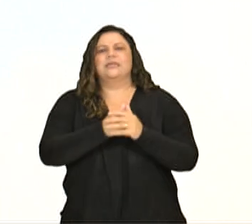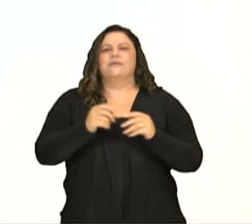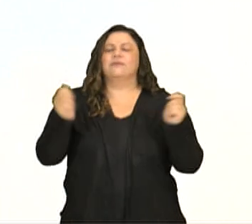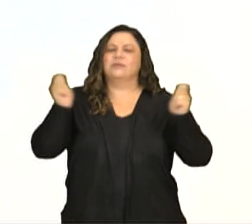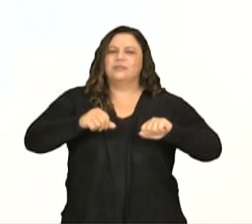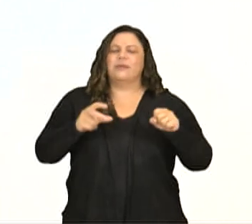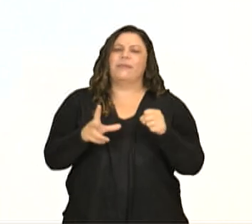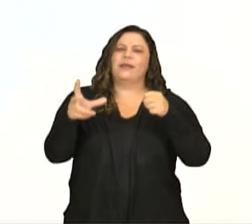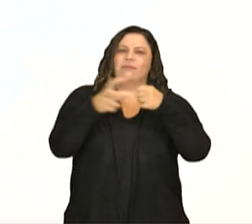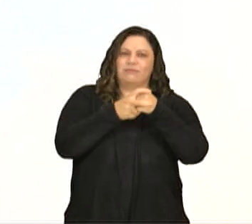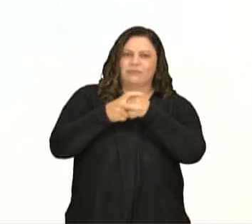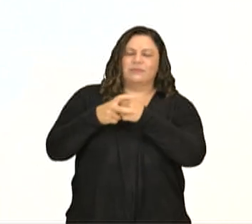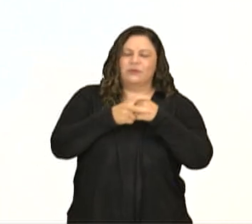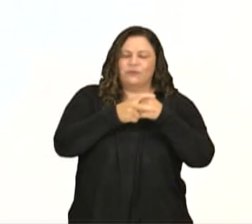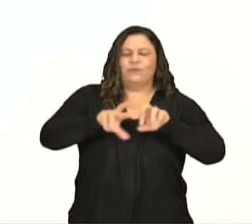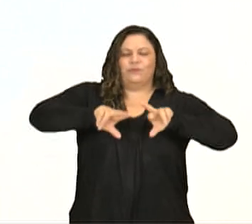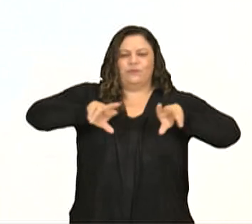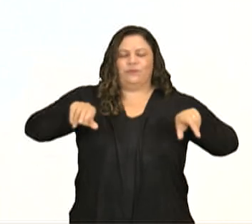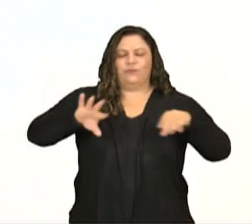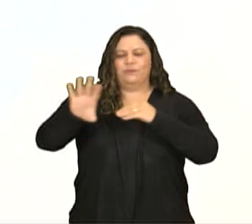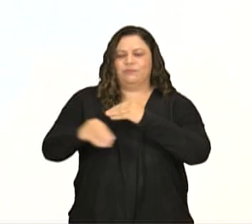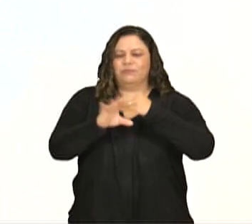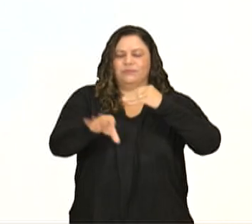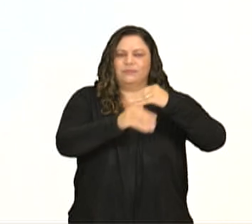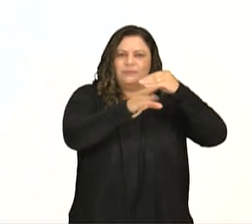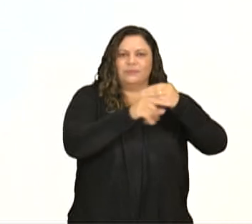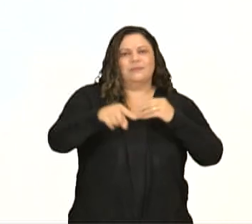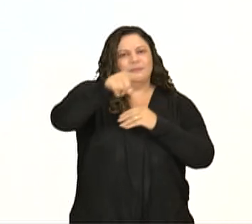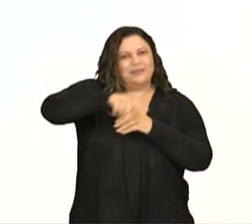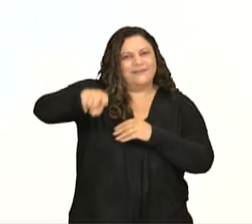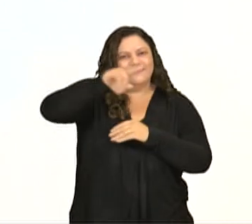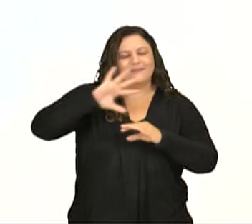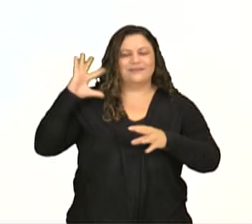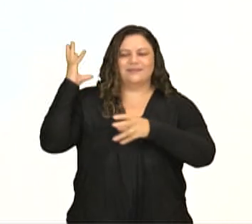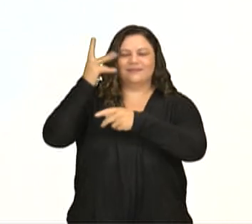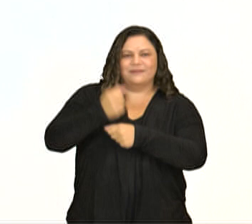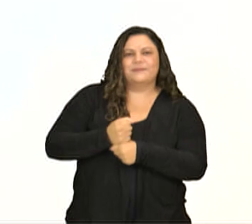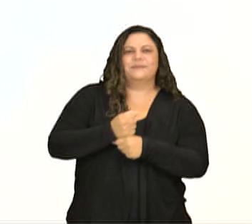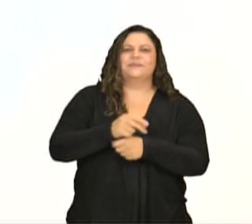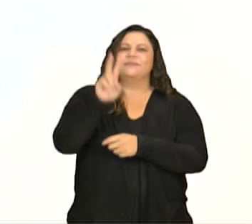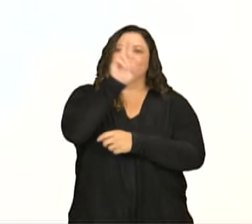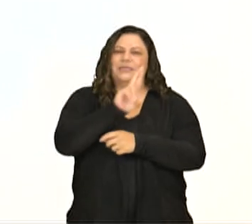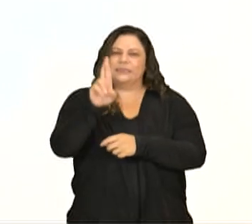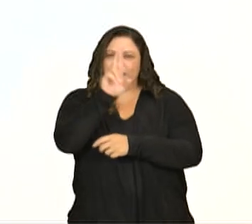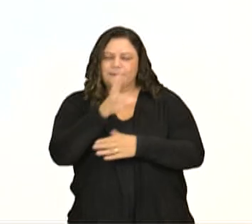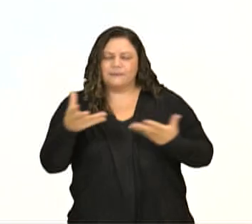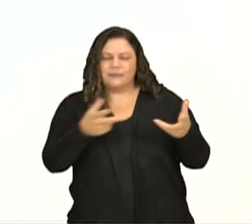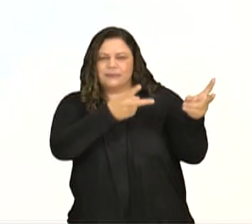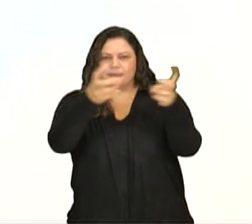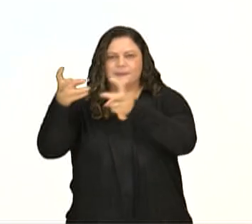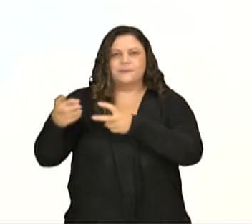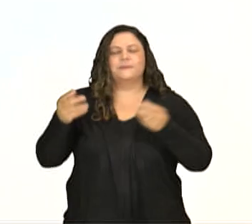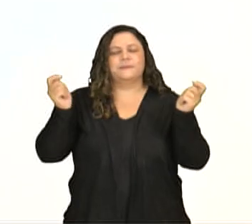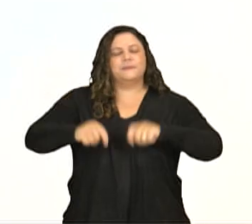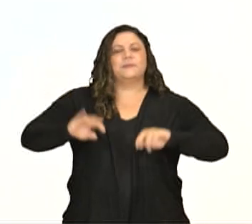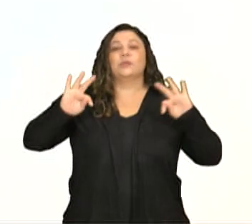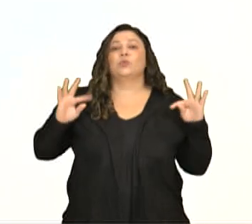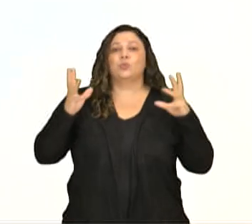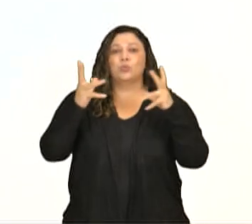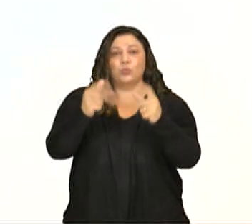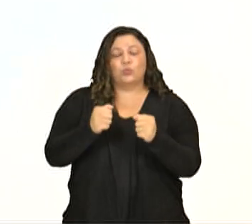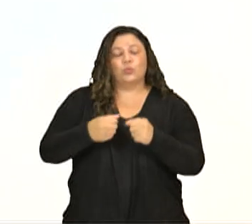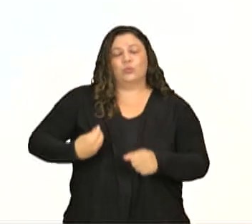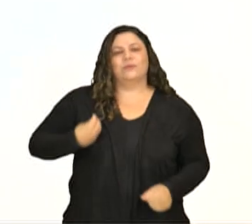vírus. Então, trazendo um apanhado geral para vocês, para estar fazendo essa revisãozinha assim bem feita. Todo ser vivo necessita